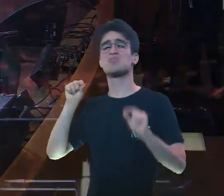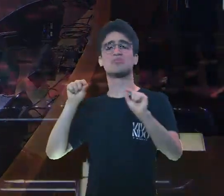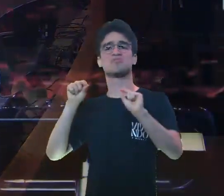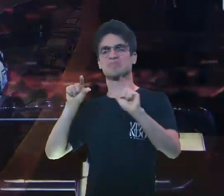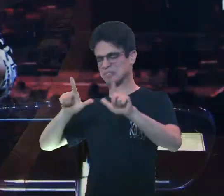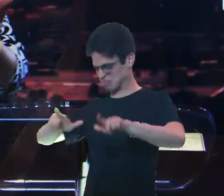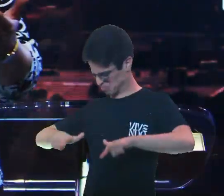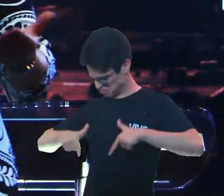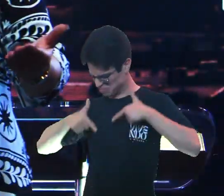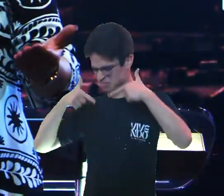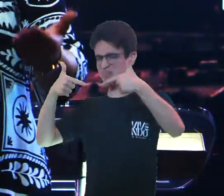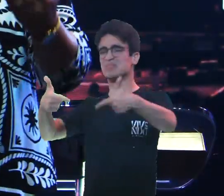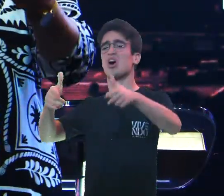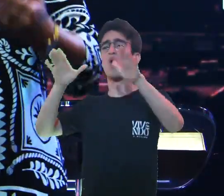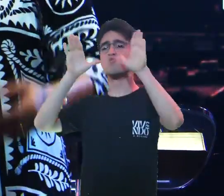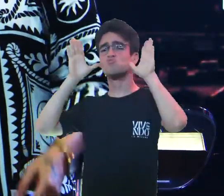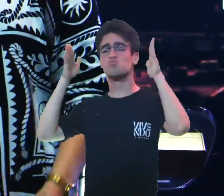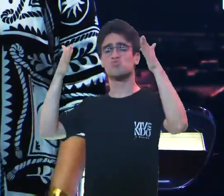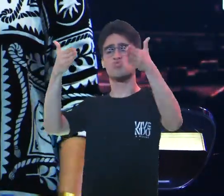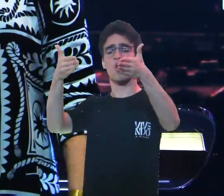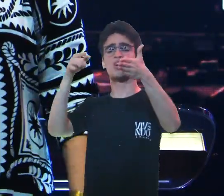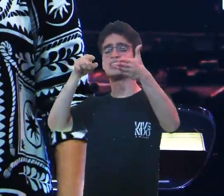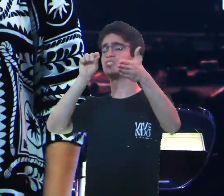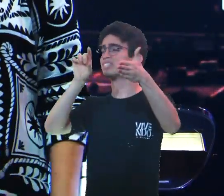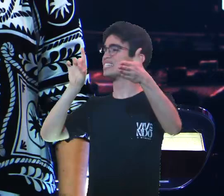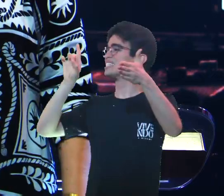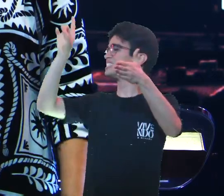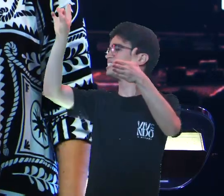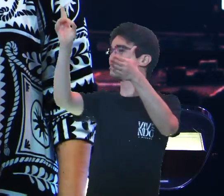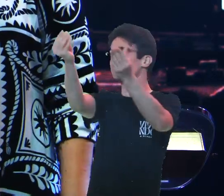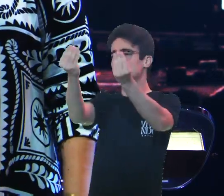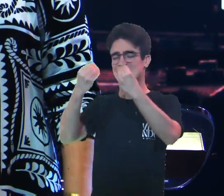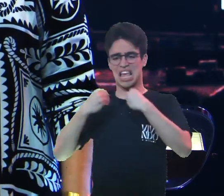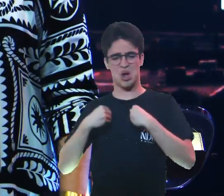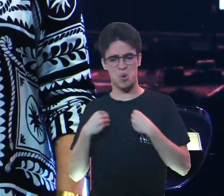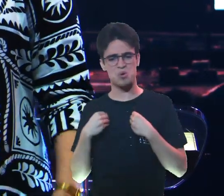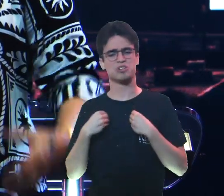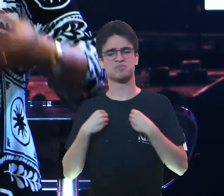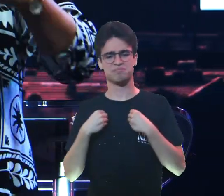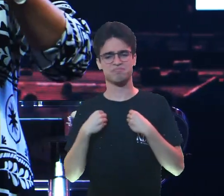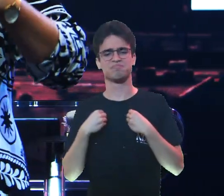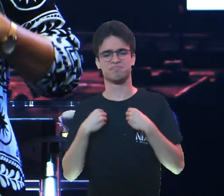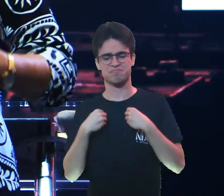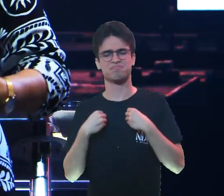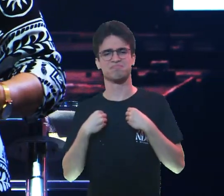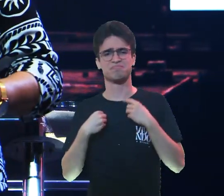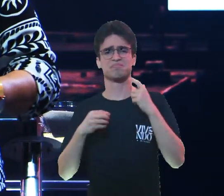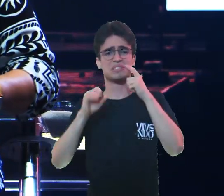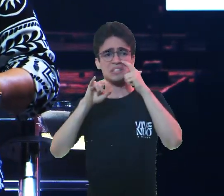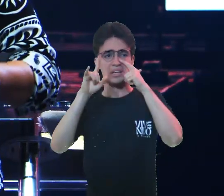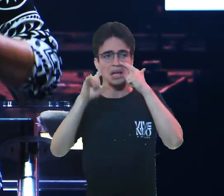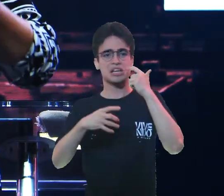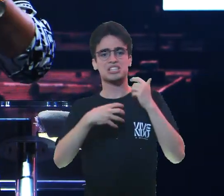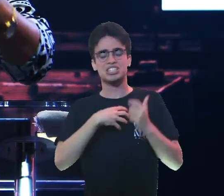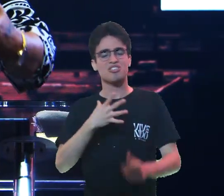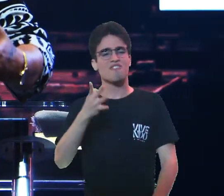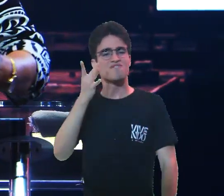movimentar-se em direção àquilo que Deus tem colocado diante de você. Seja de forma